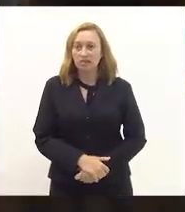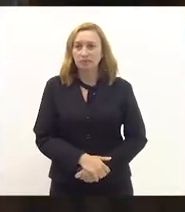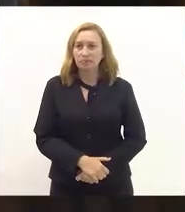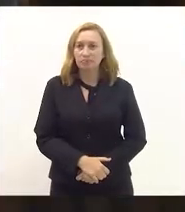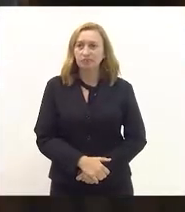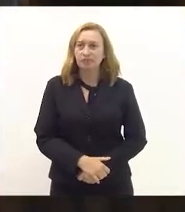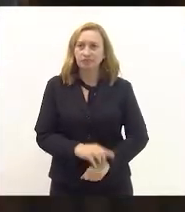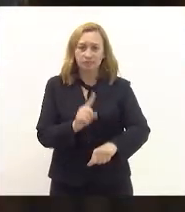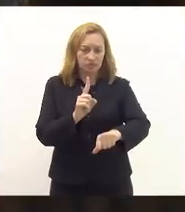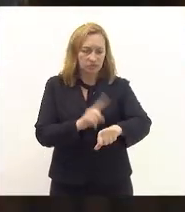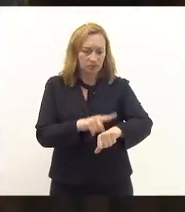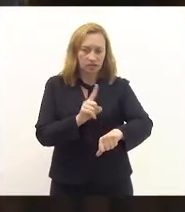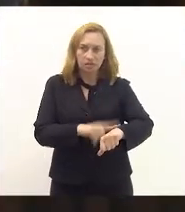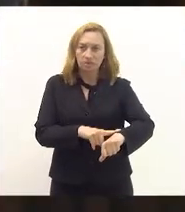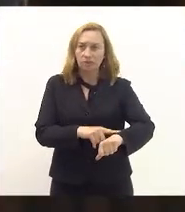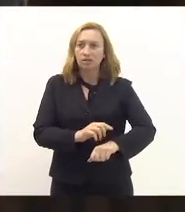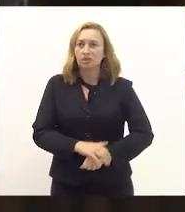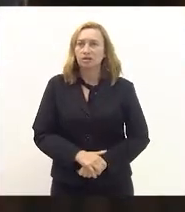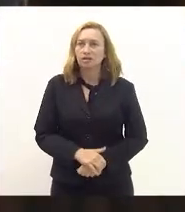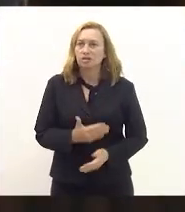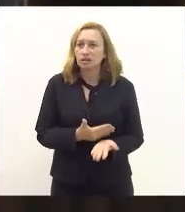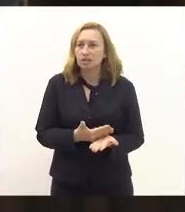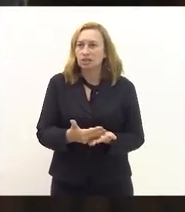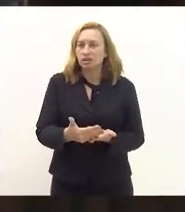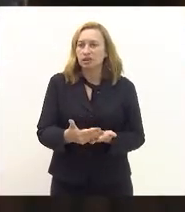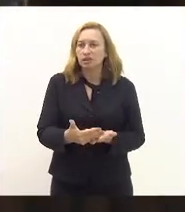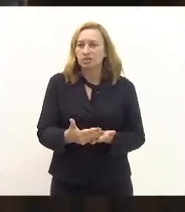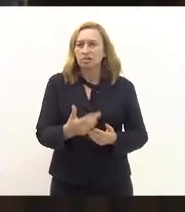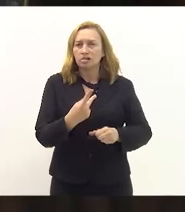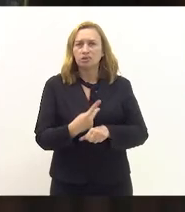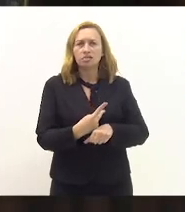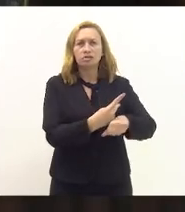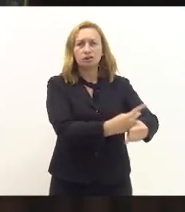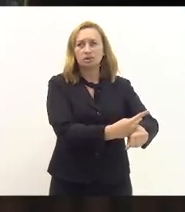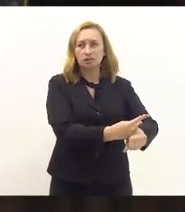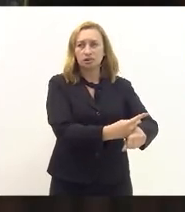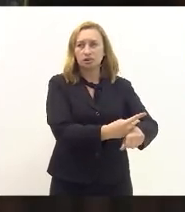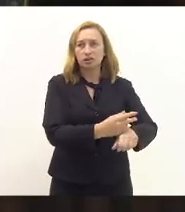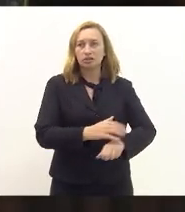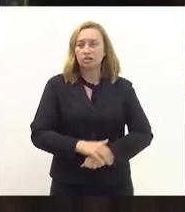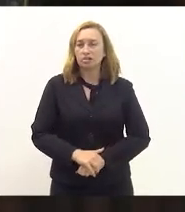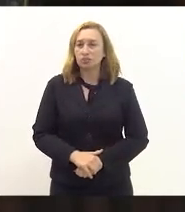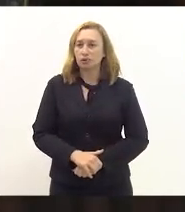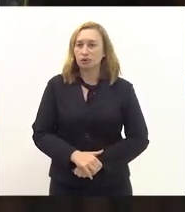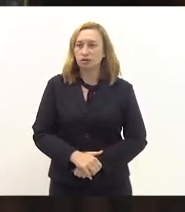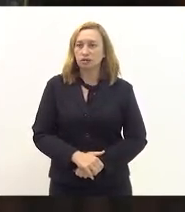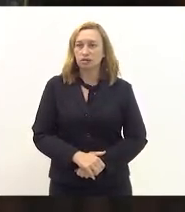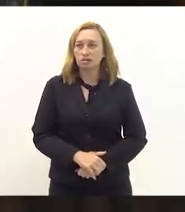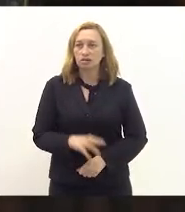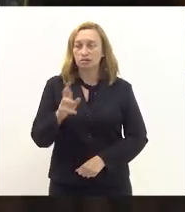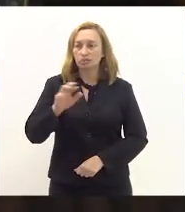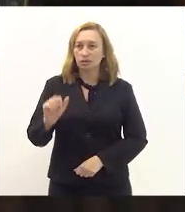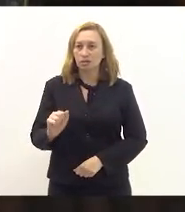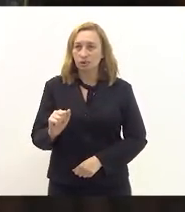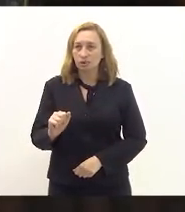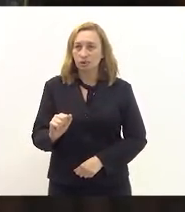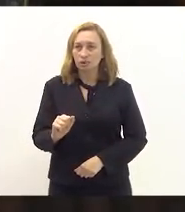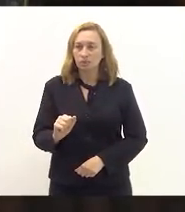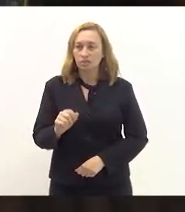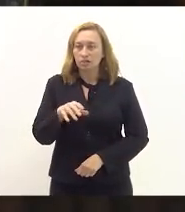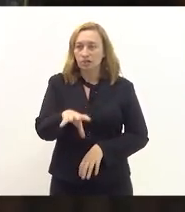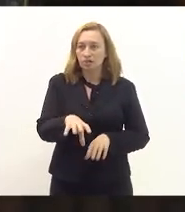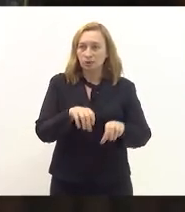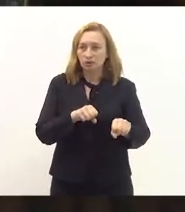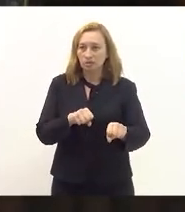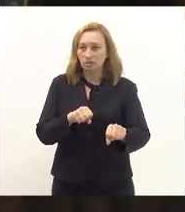Nesse momento, vamos dar início às entregas dos diplomas Leonel Brizola, que foi um diploma criado